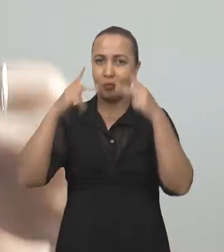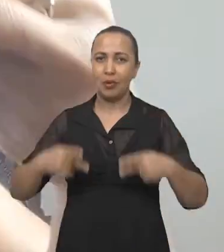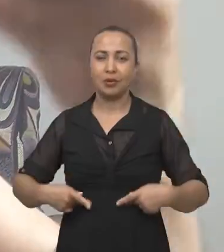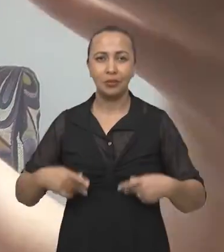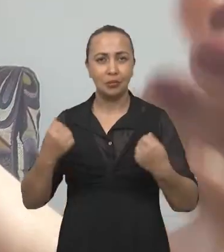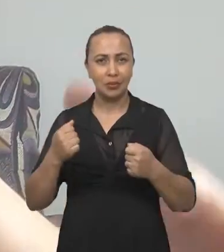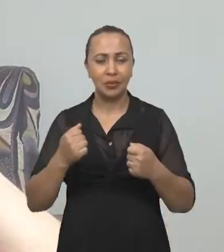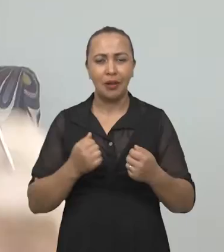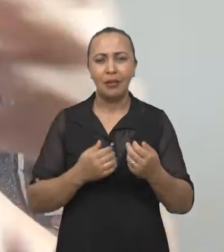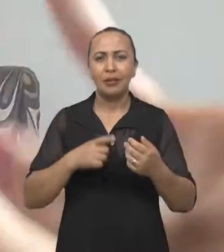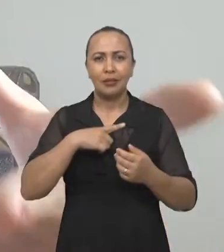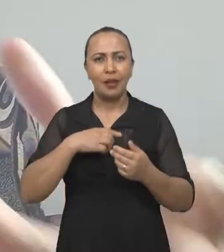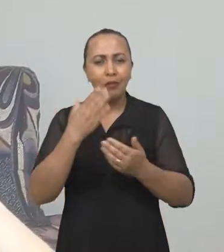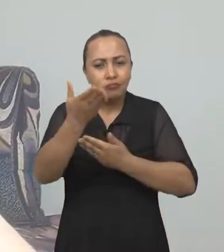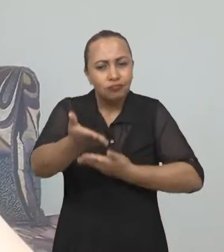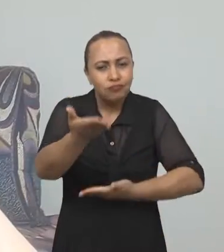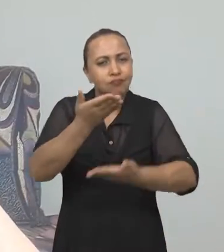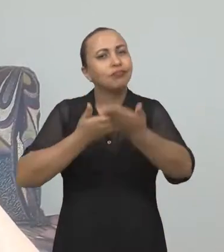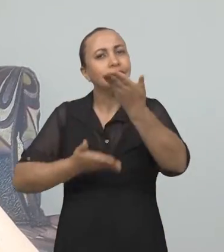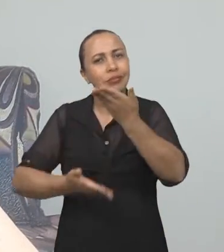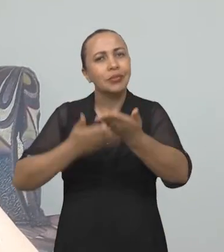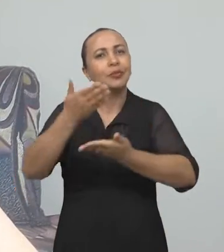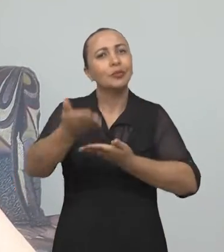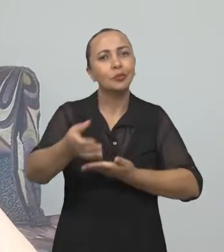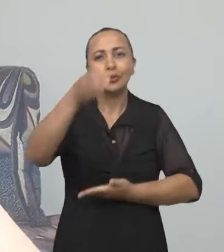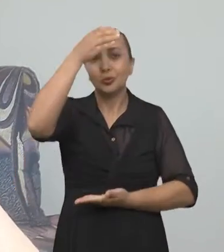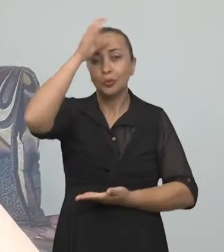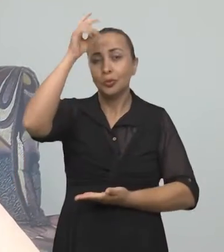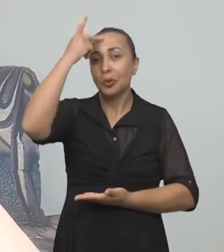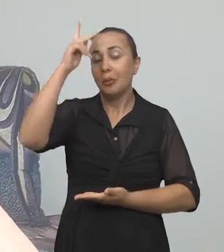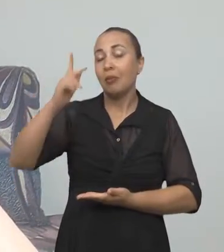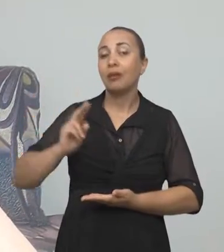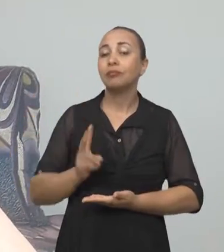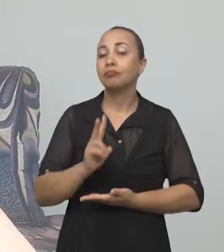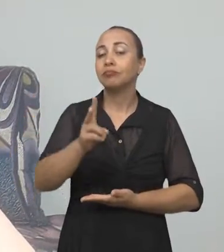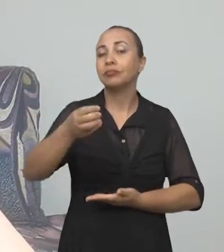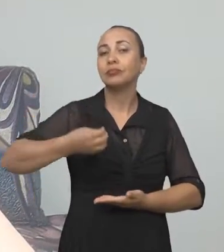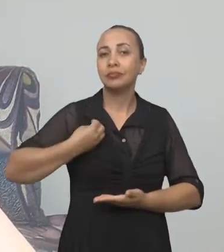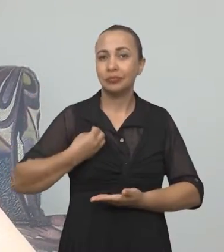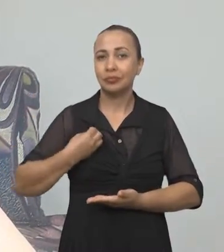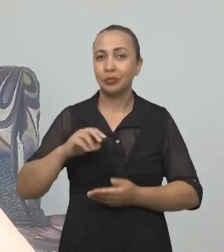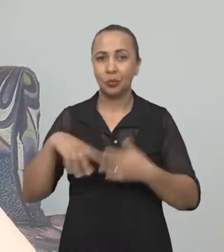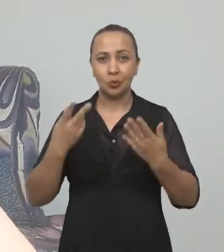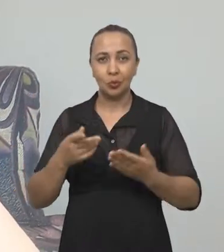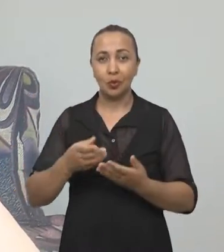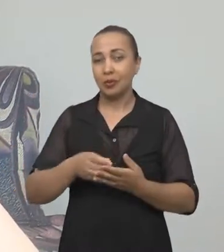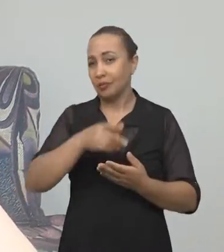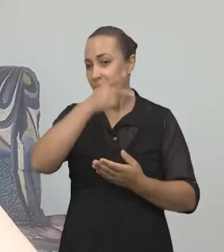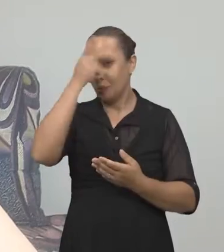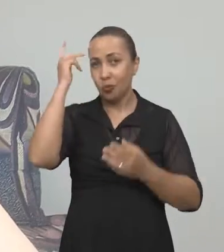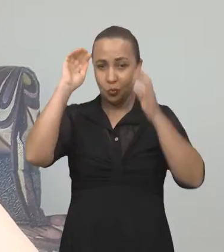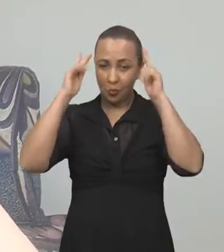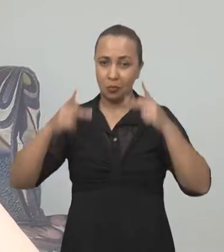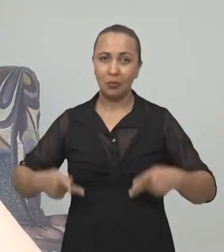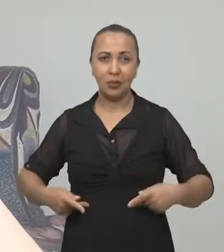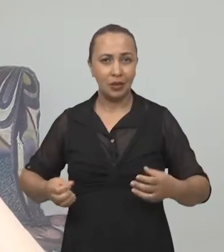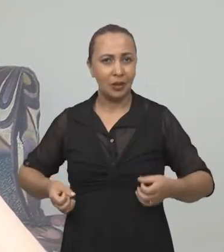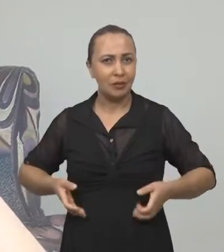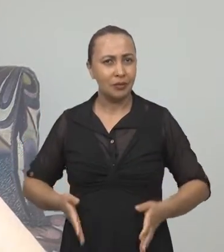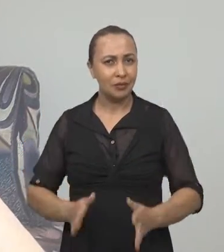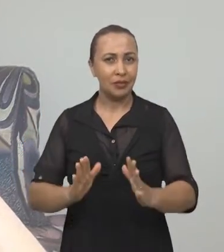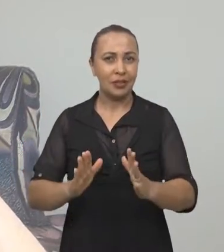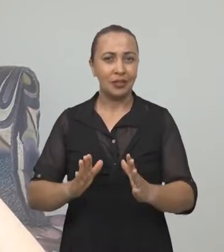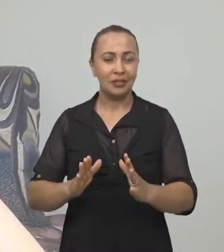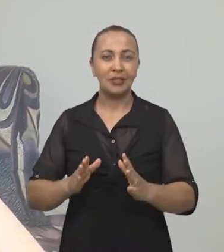né, precisa dessa troca para existir, né? Quando o ser humano nasce, ele já nasce